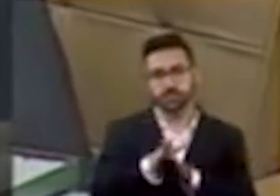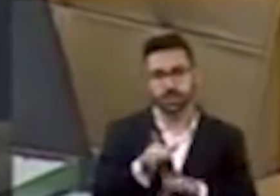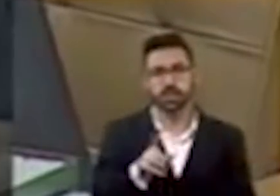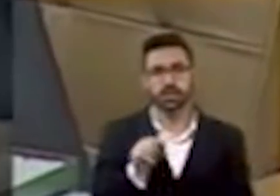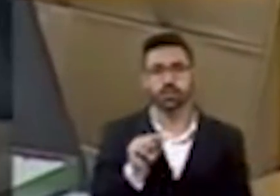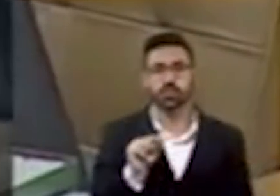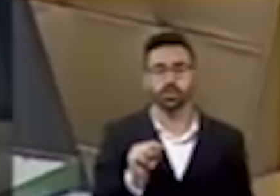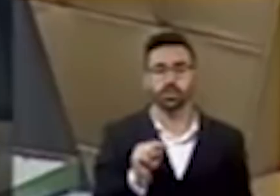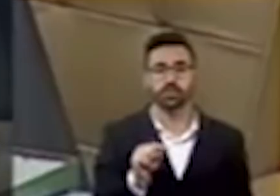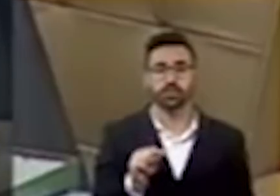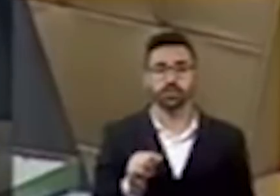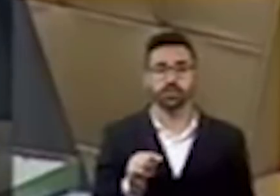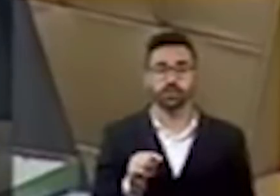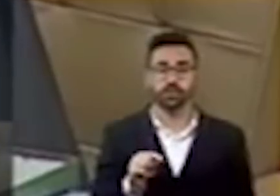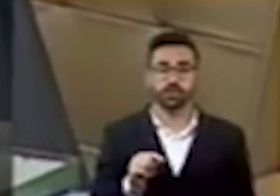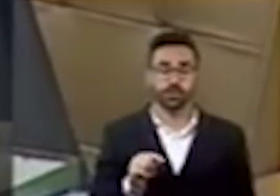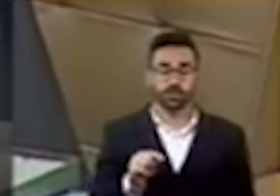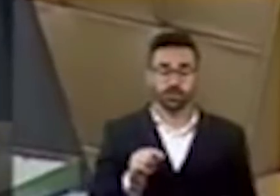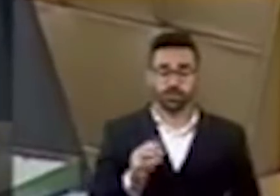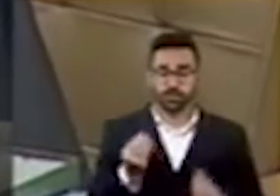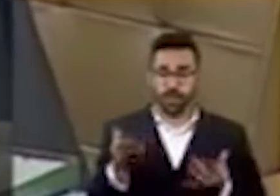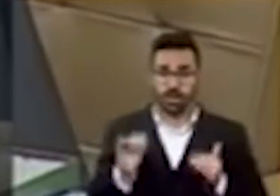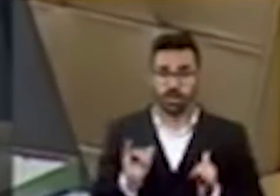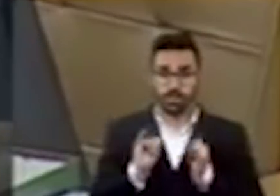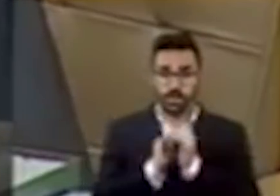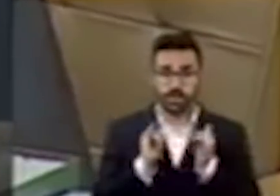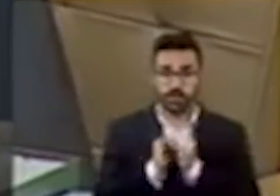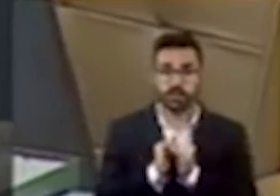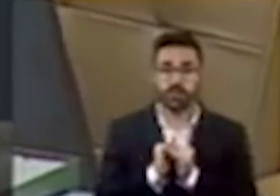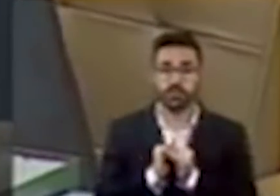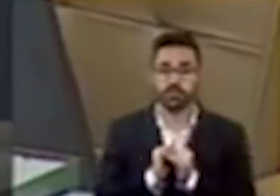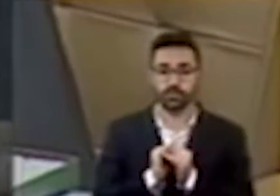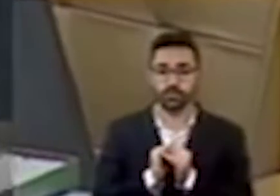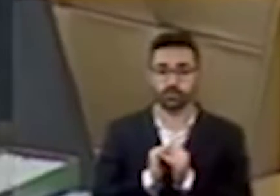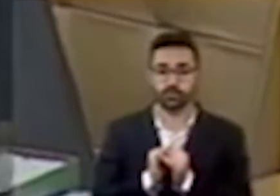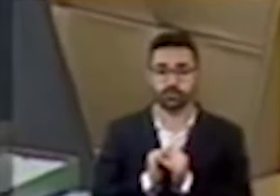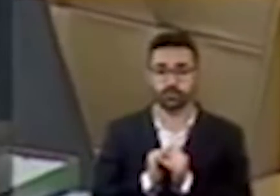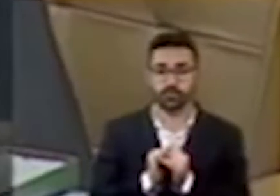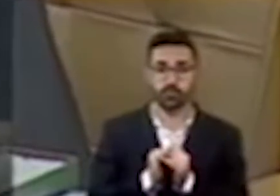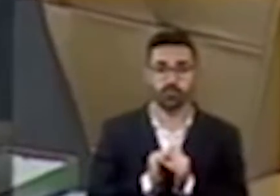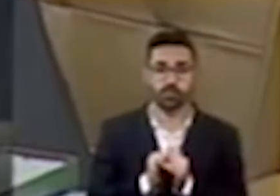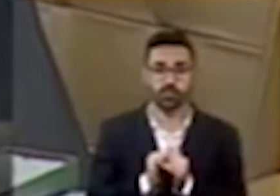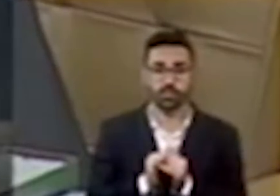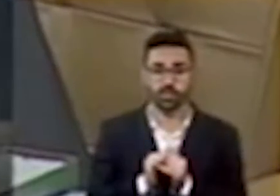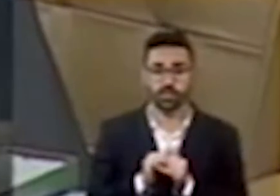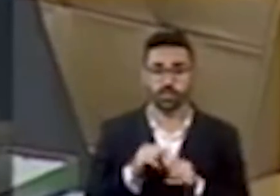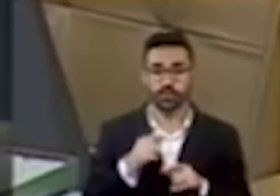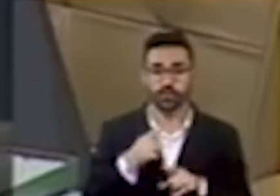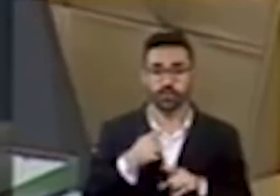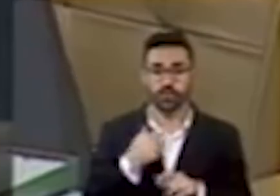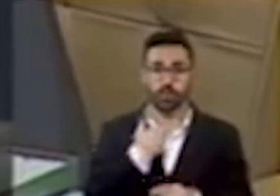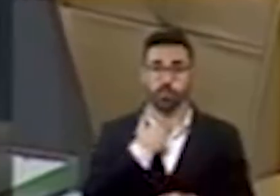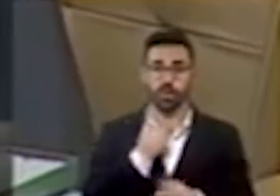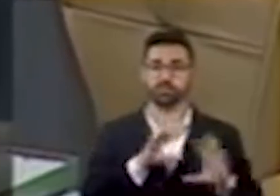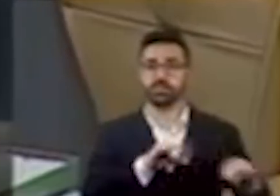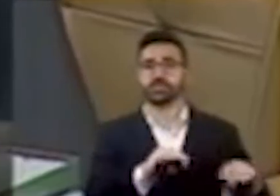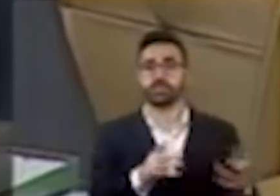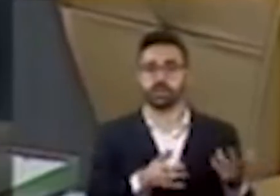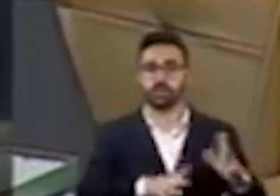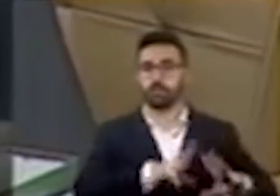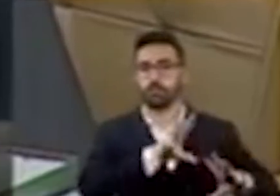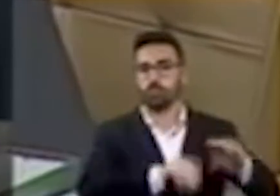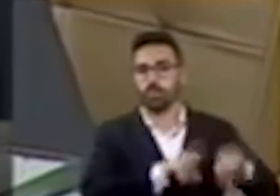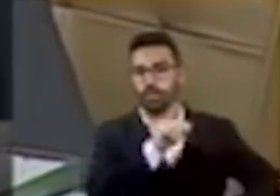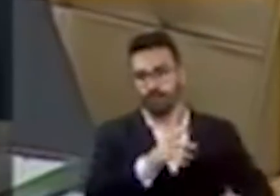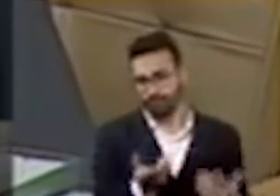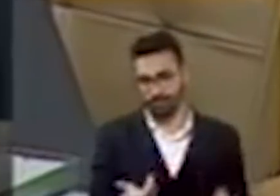que a generosa prerrogativa do indulto seja entorpecida e obstruída o menos possível. Os códigos penais